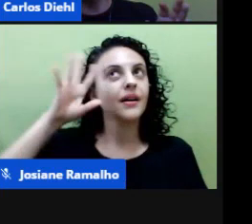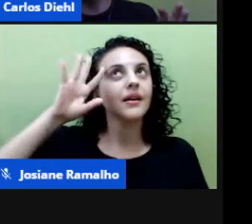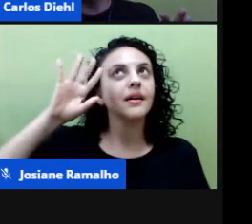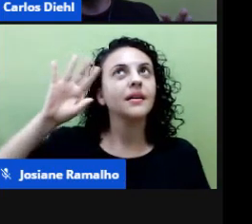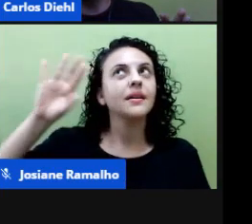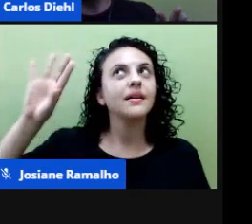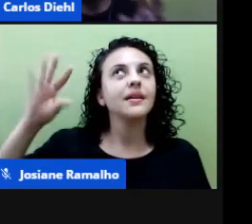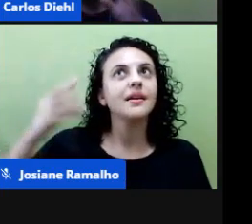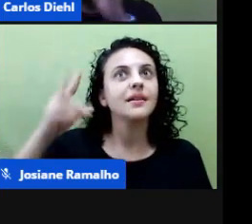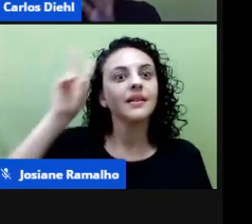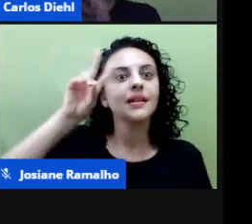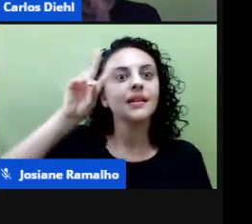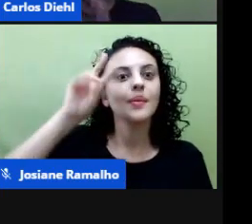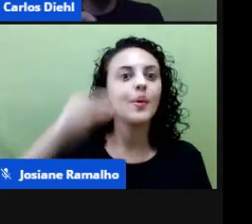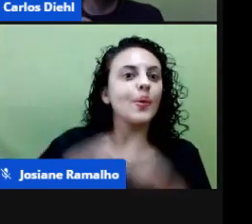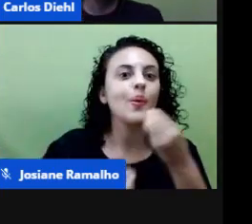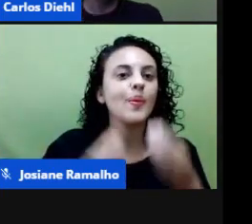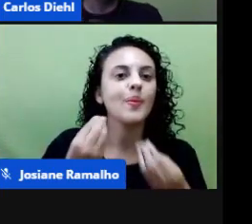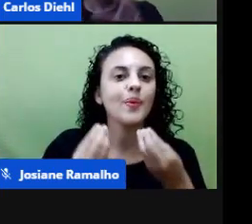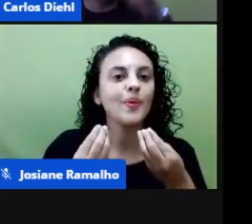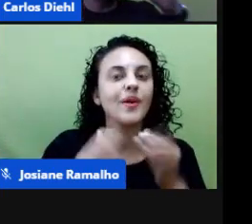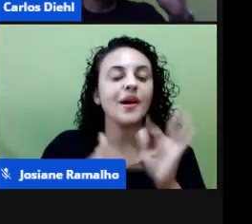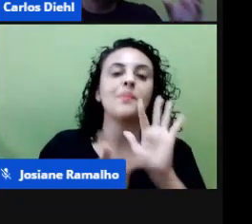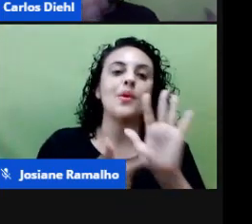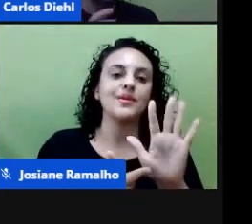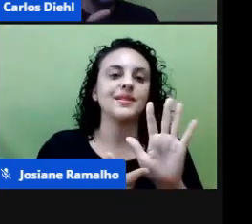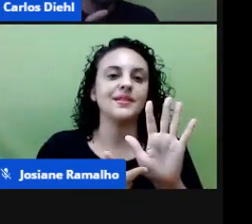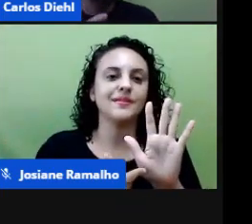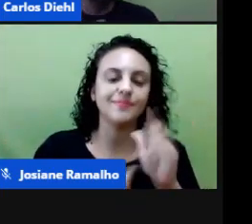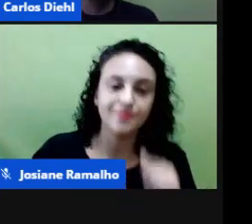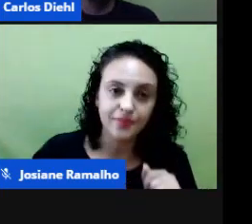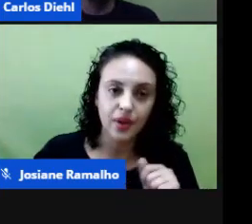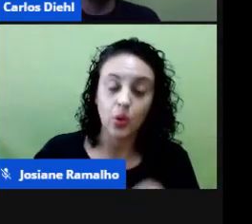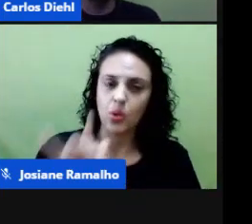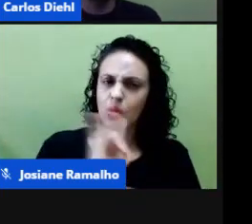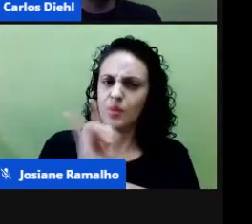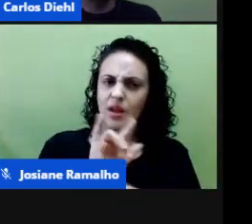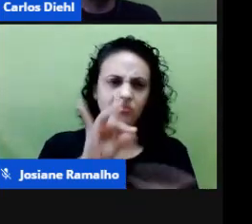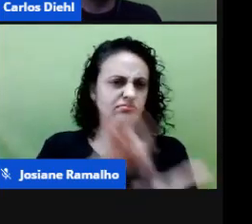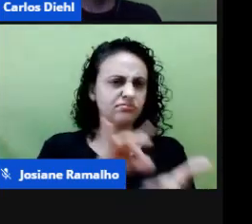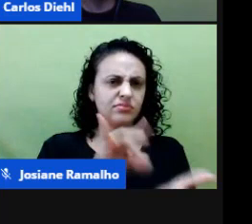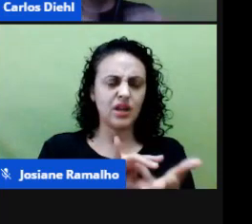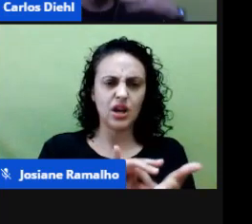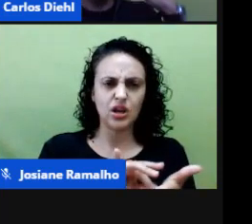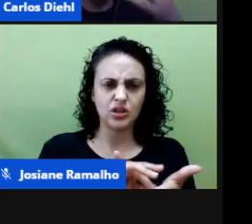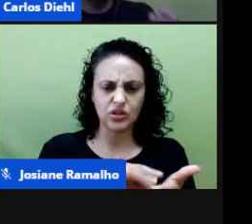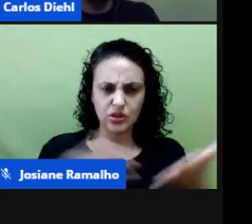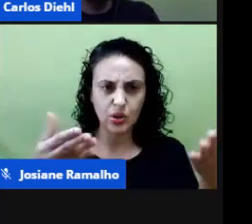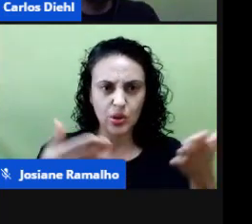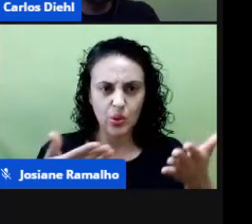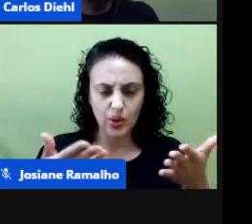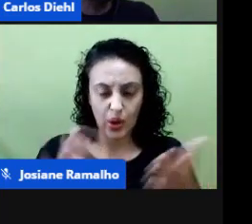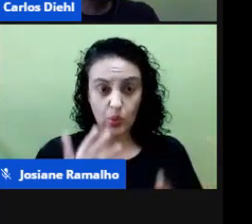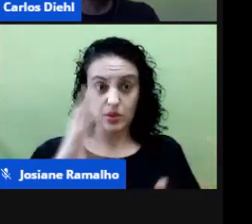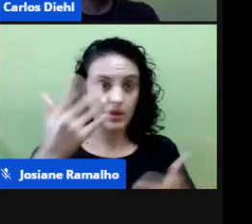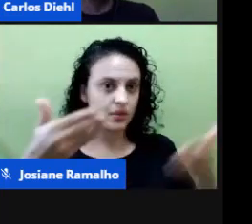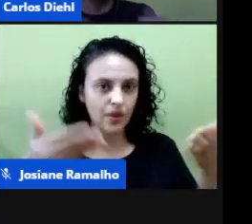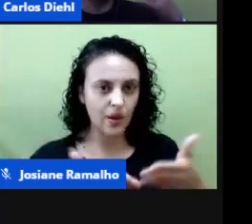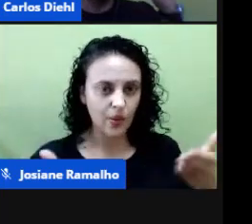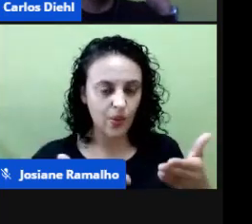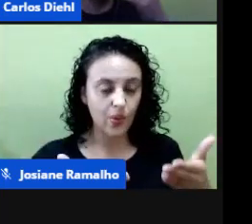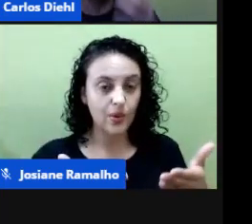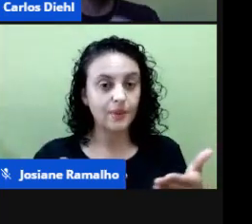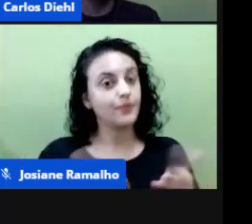o documentário, ele não é a realidade, ele não é a atualidade. Ele é a forma como a gente vai